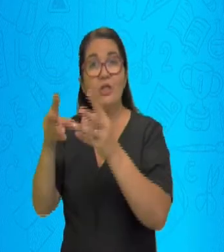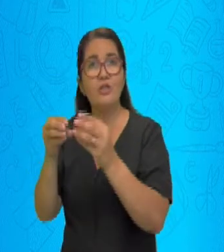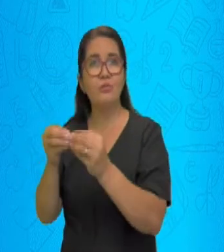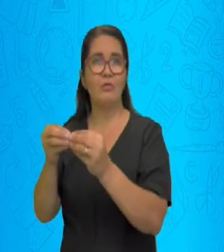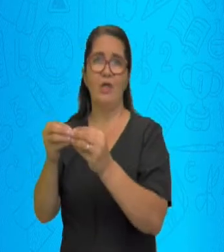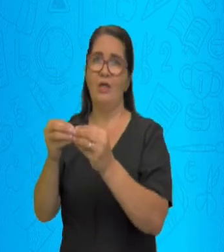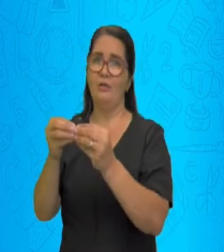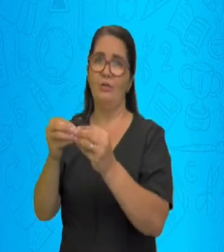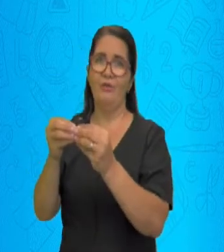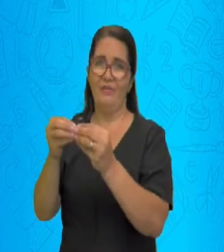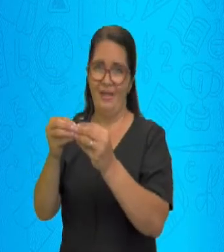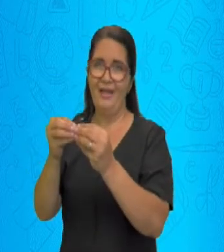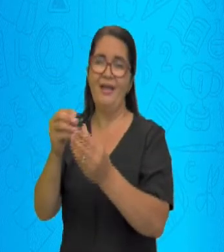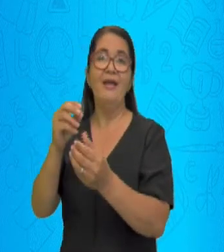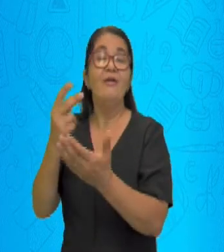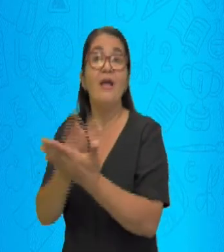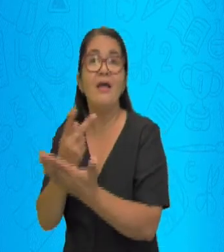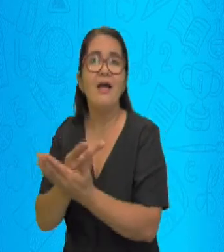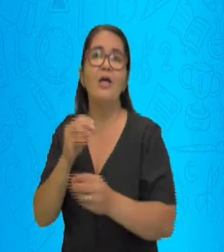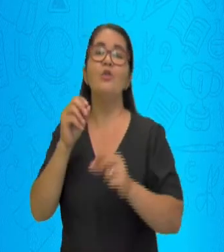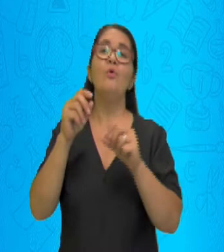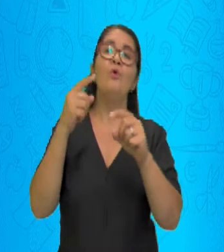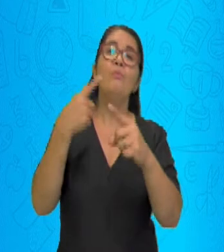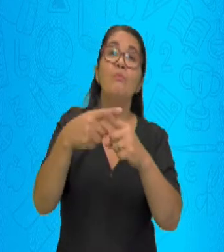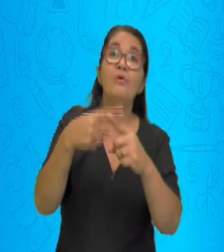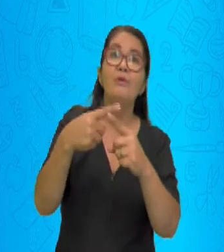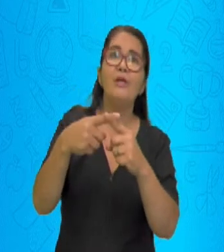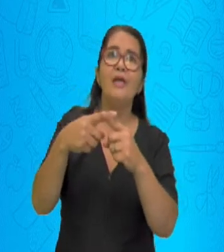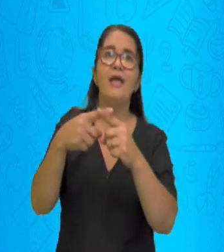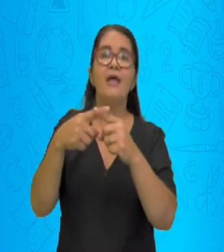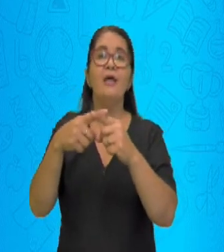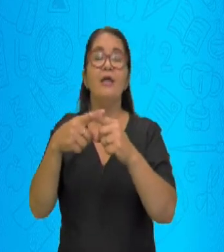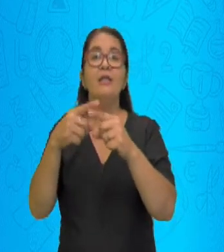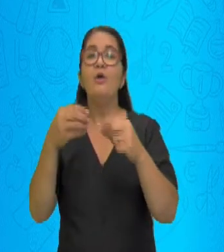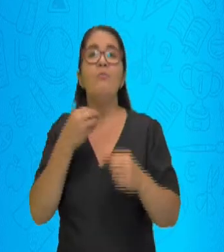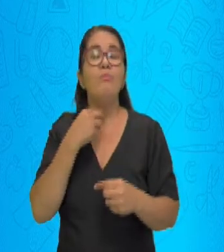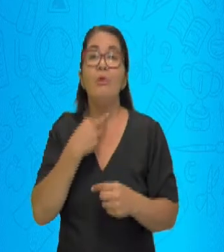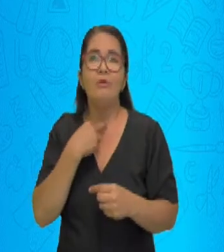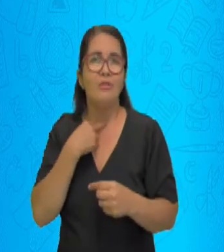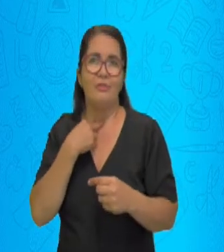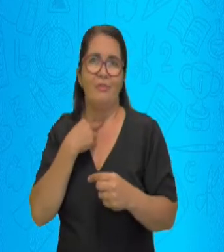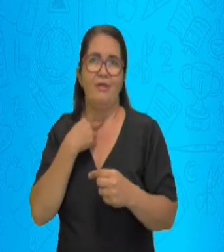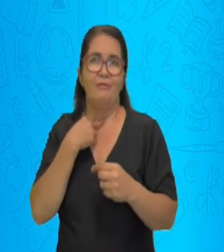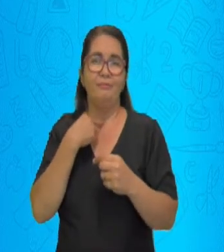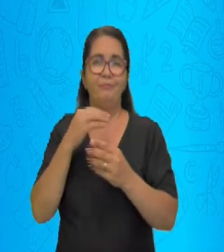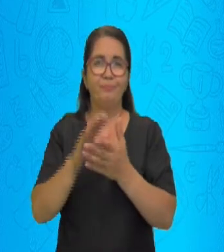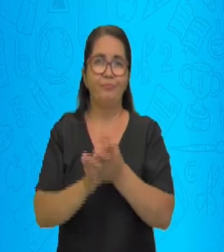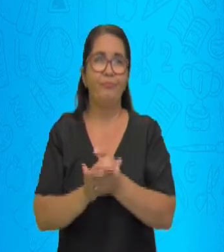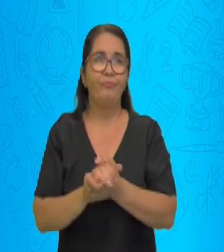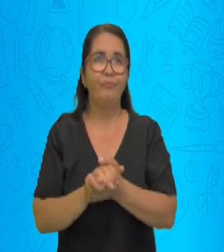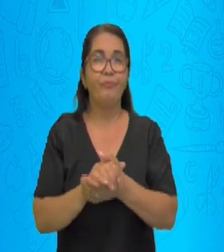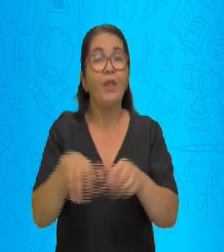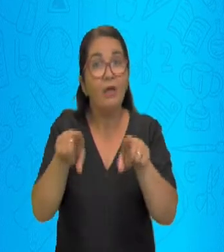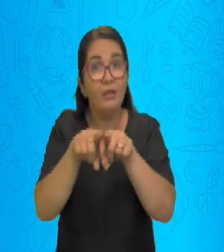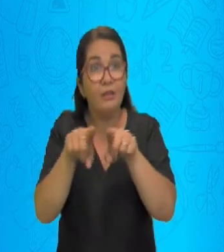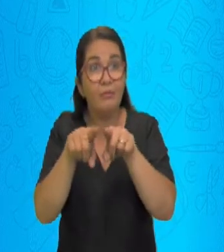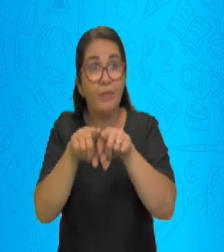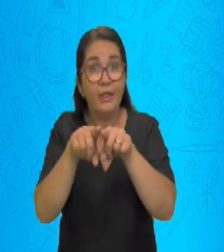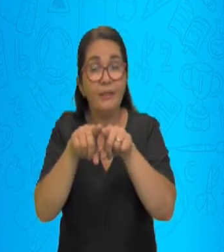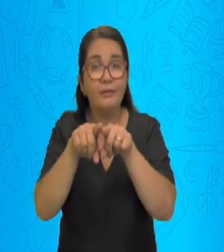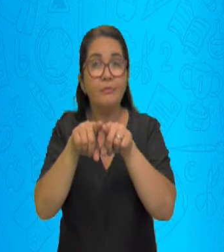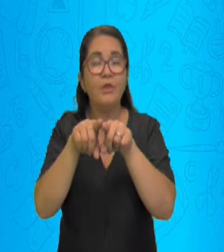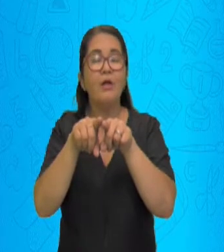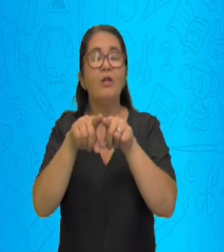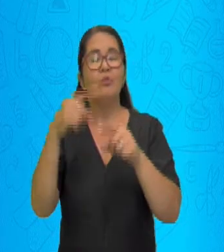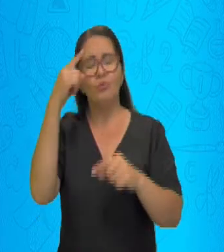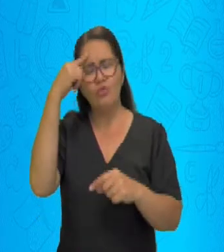dois números naturais resulta em um outro número natural. Agora eu quero trazer para vocês no dia